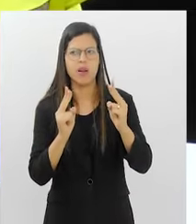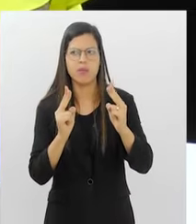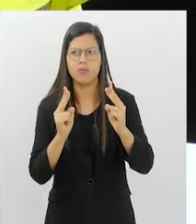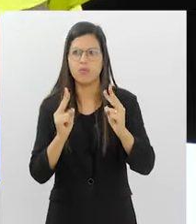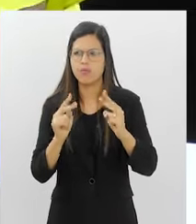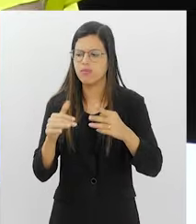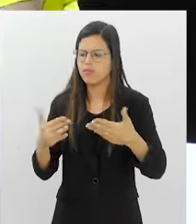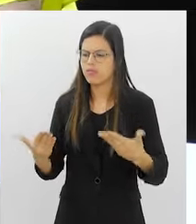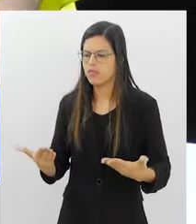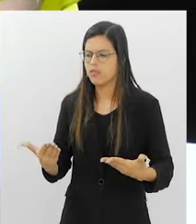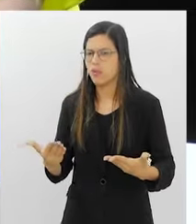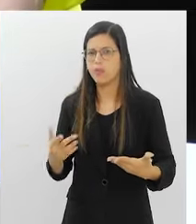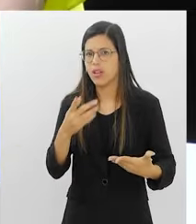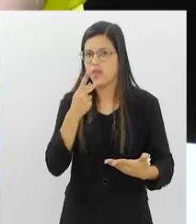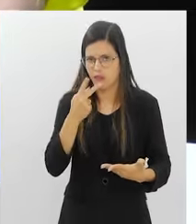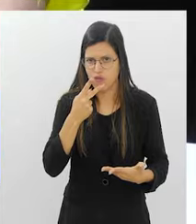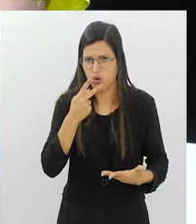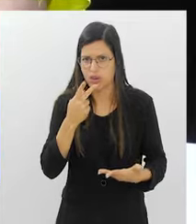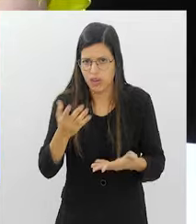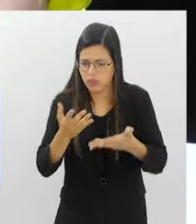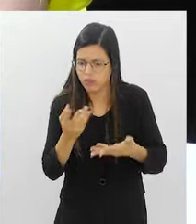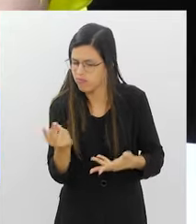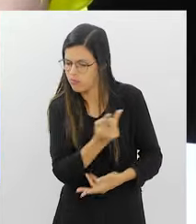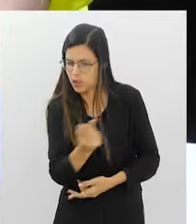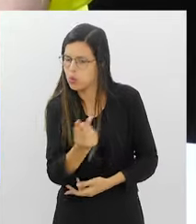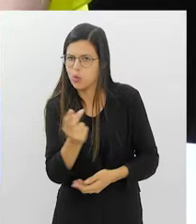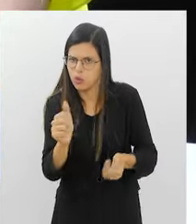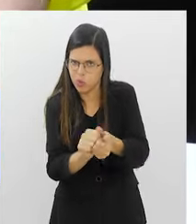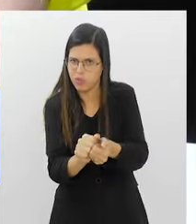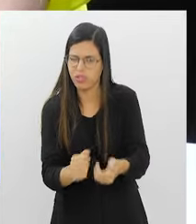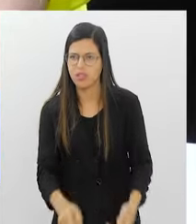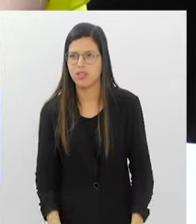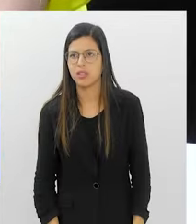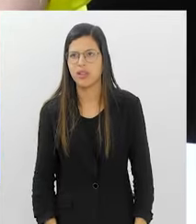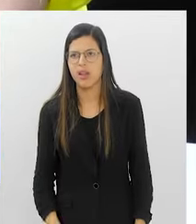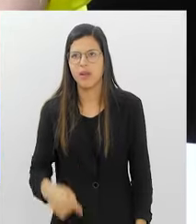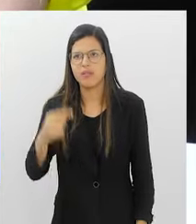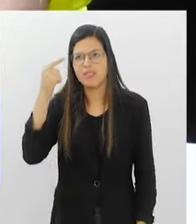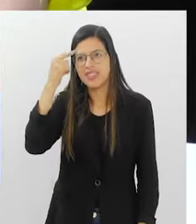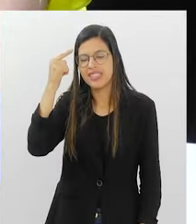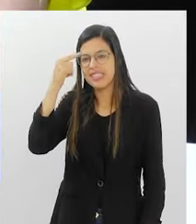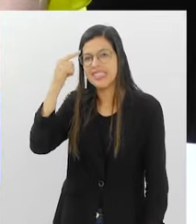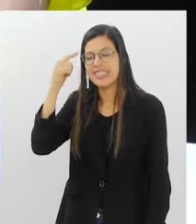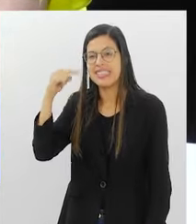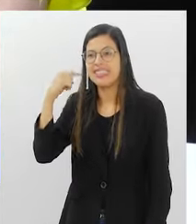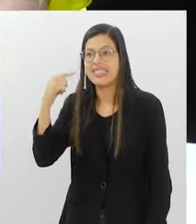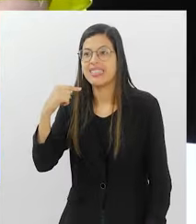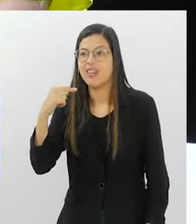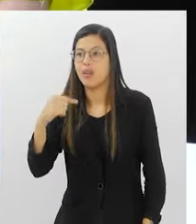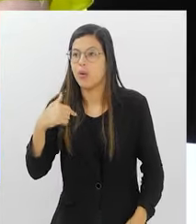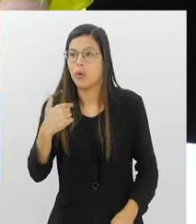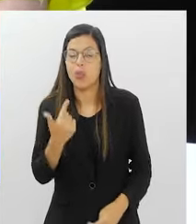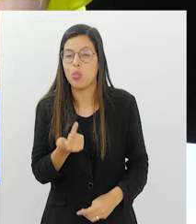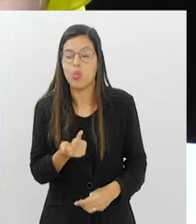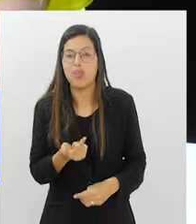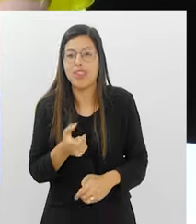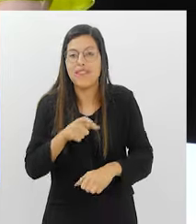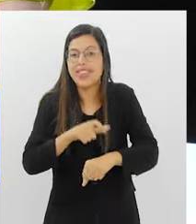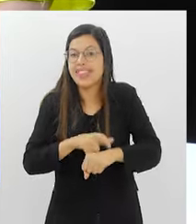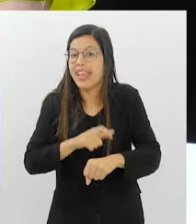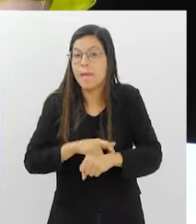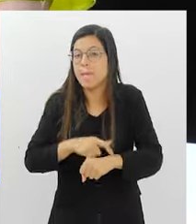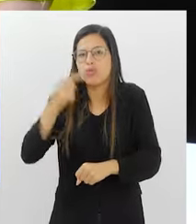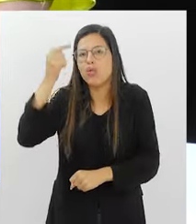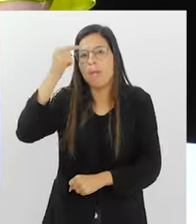assim então eu quero vocês duas eu pensando minha cabeça muito louca ele ele não deu tempo nem pra gente